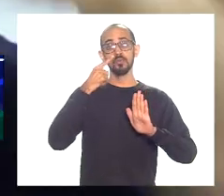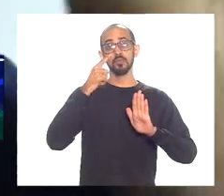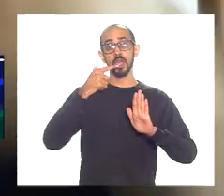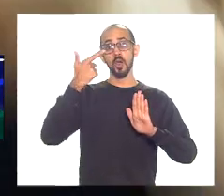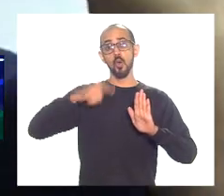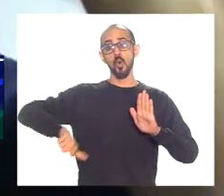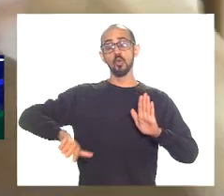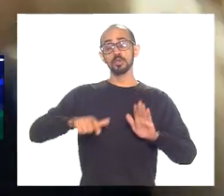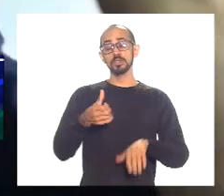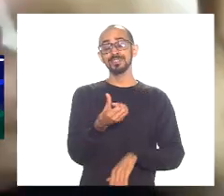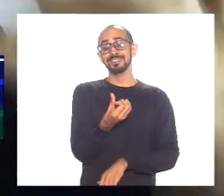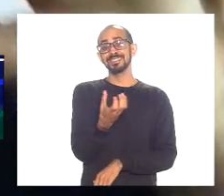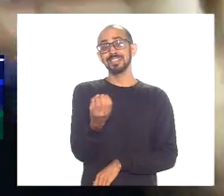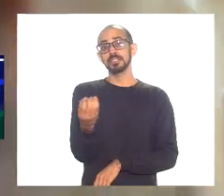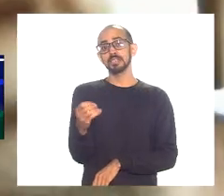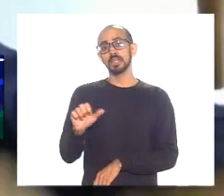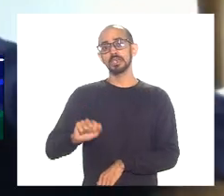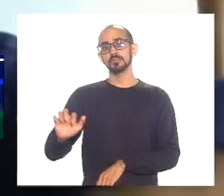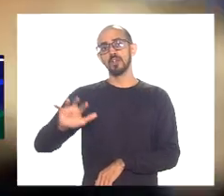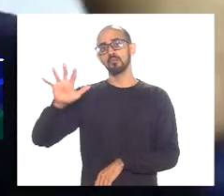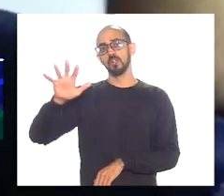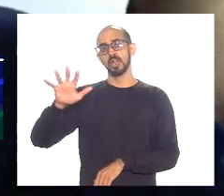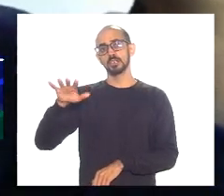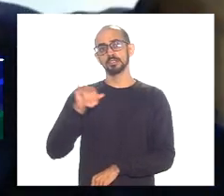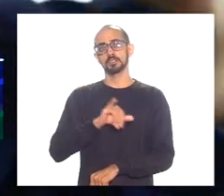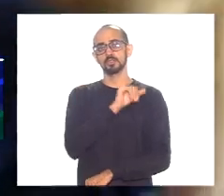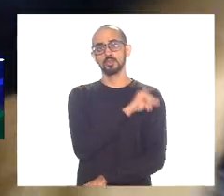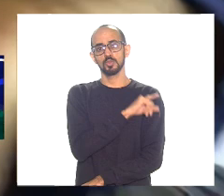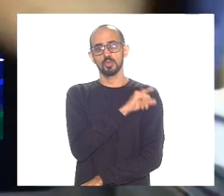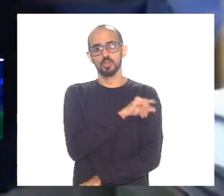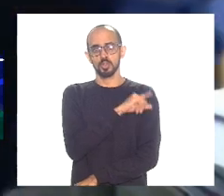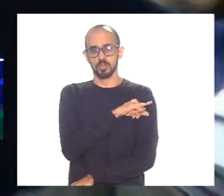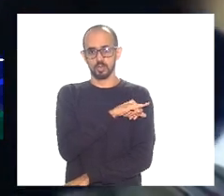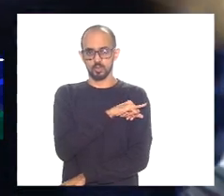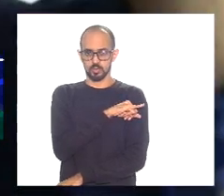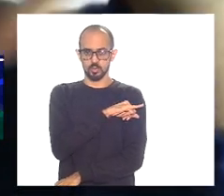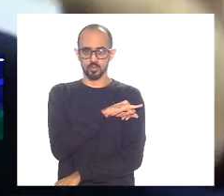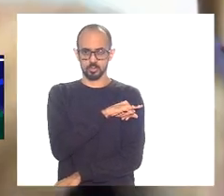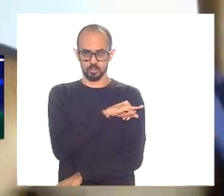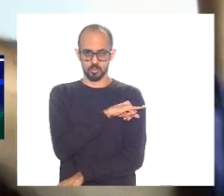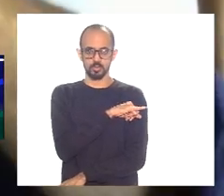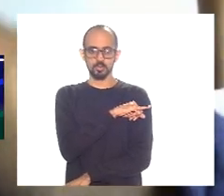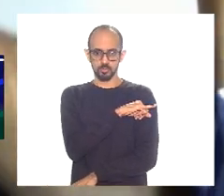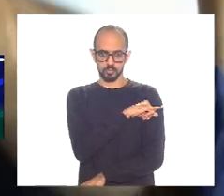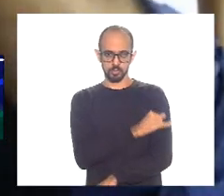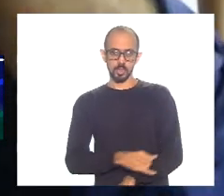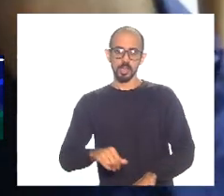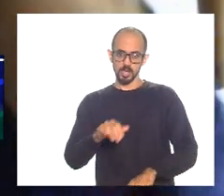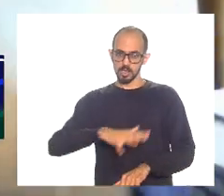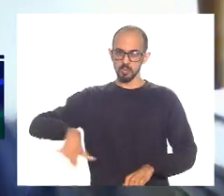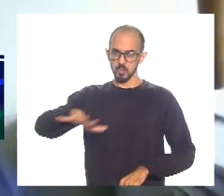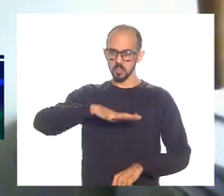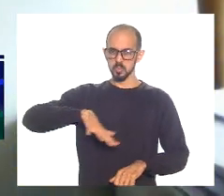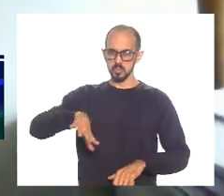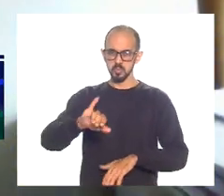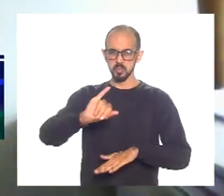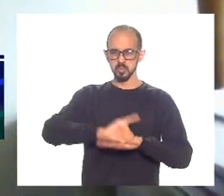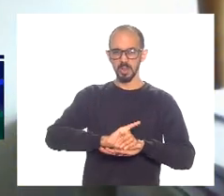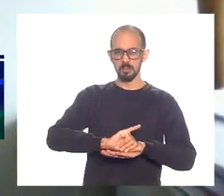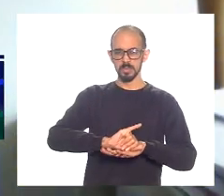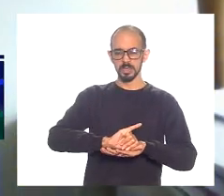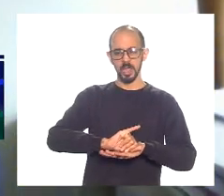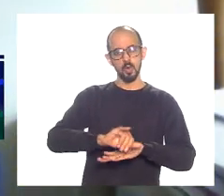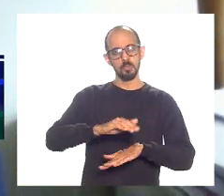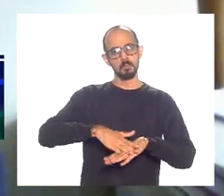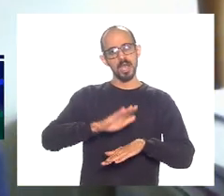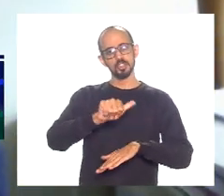600 favelas que tem na cidade e, quiçá, no conjunto da região metropolitana, mais de 1.000. Muito